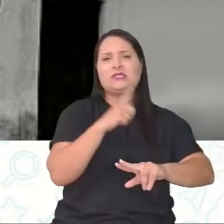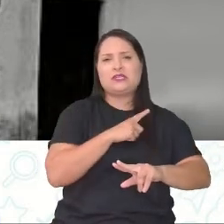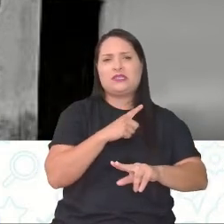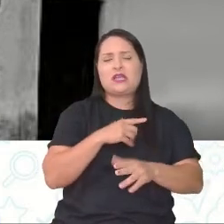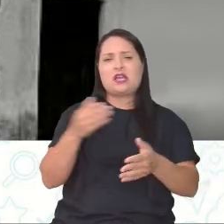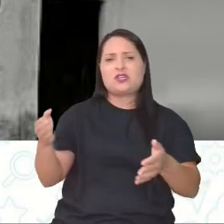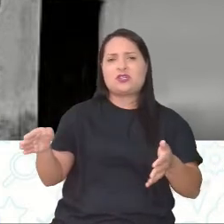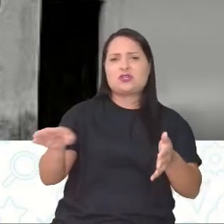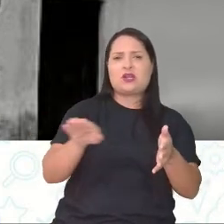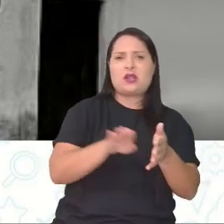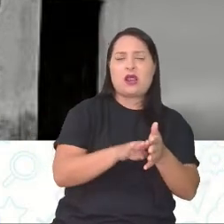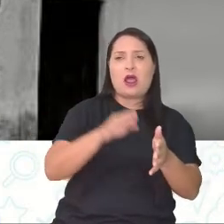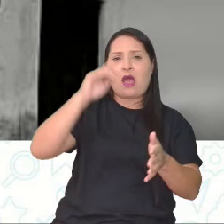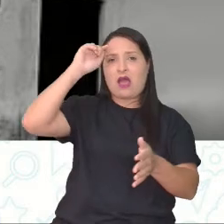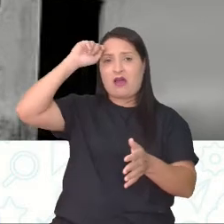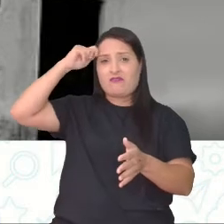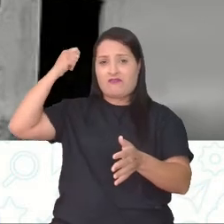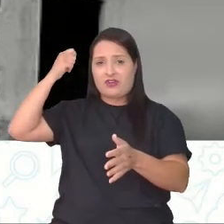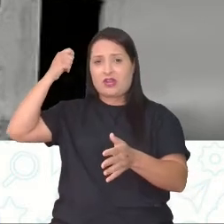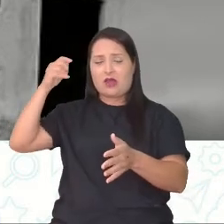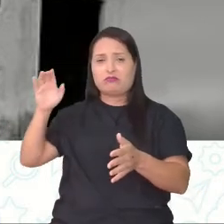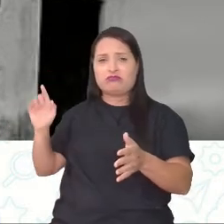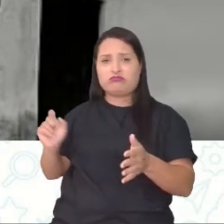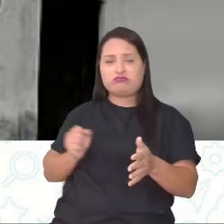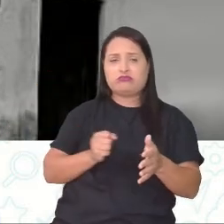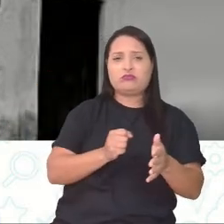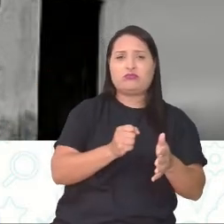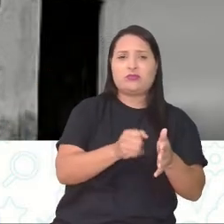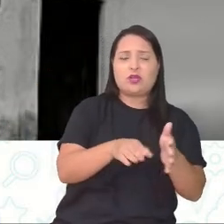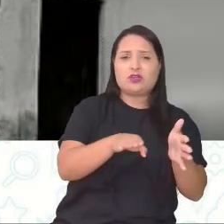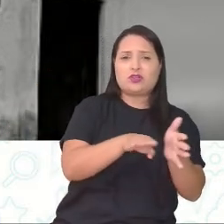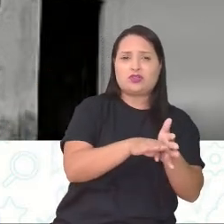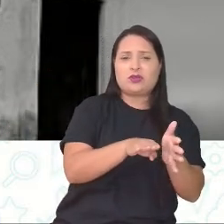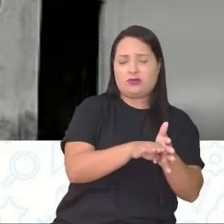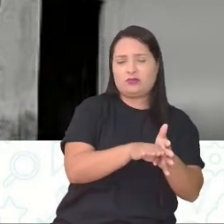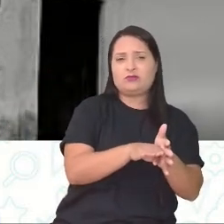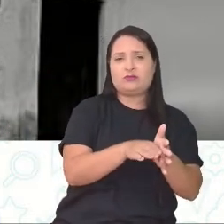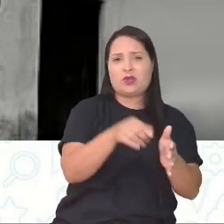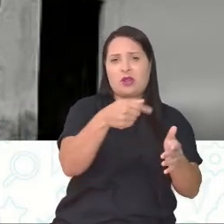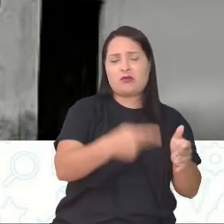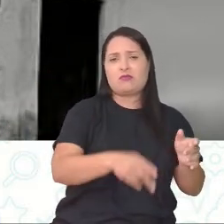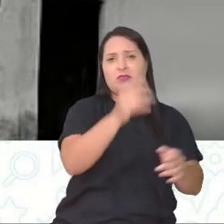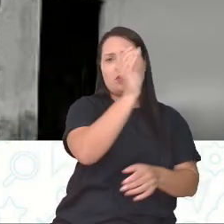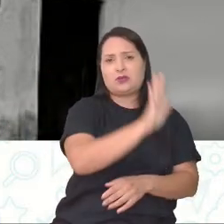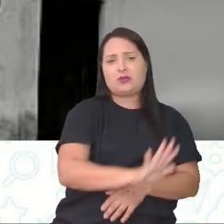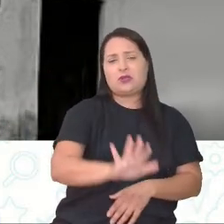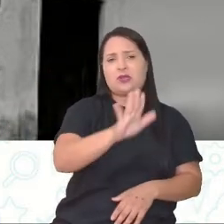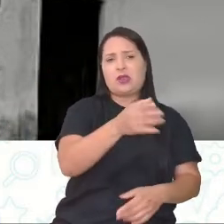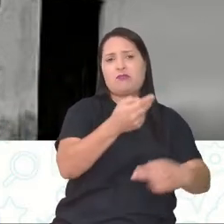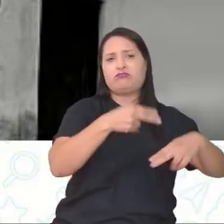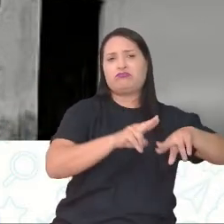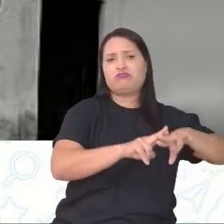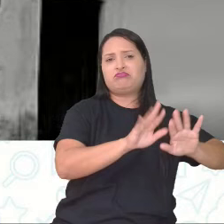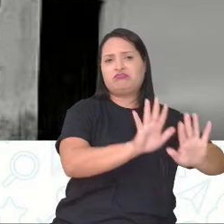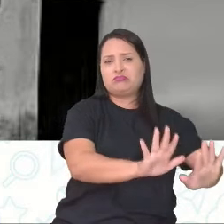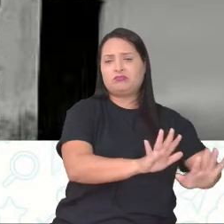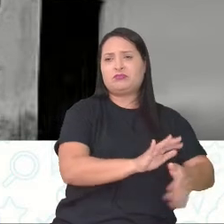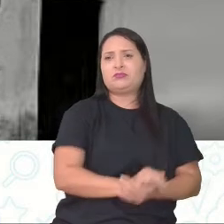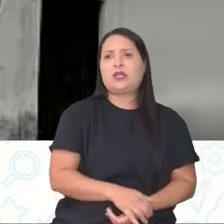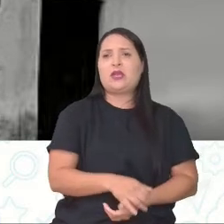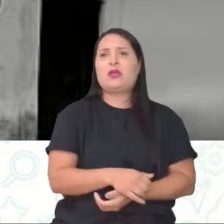sido trazidas da África. Olha aí o que eu estava falando. No ano da invasão da Companhia das Índias Ocidentais,